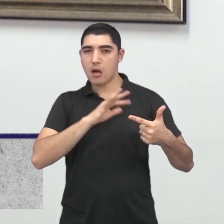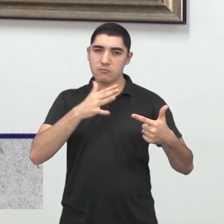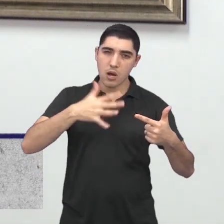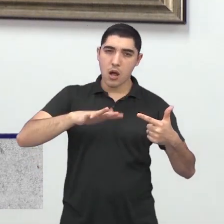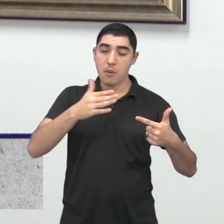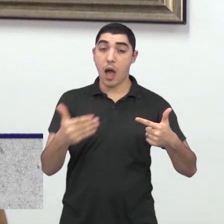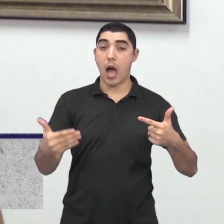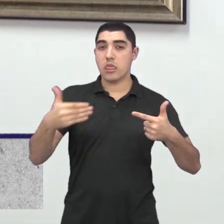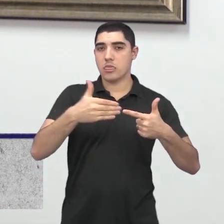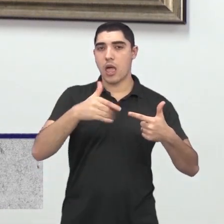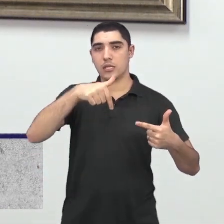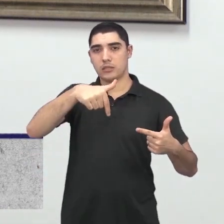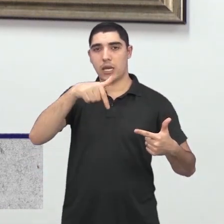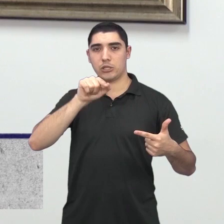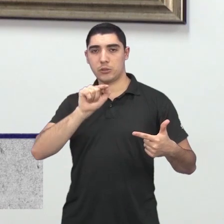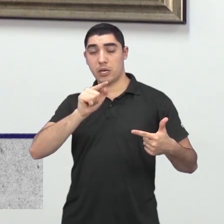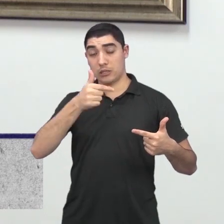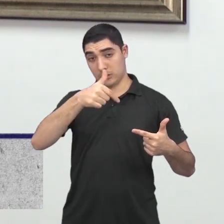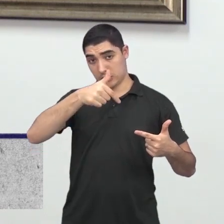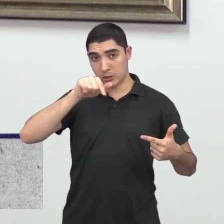torno, pode chegar aos